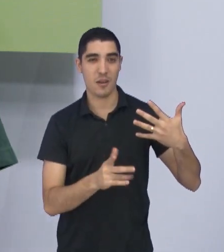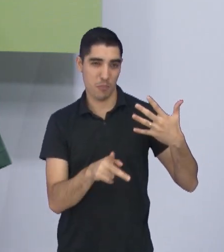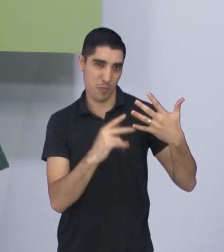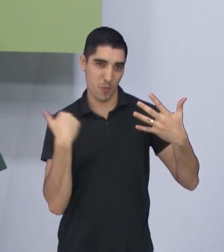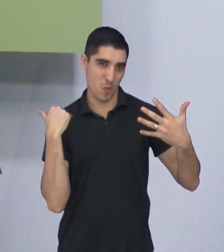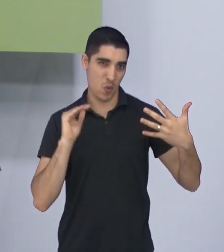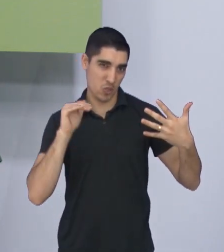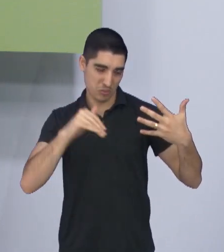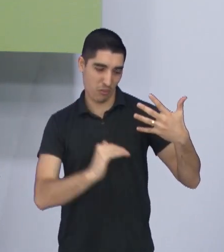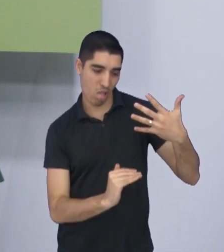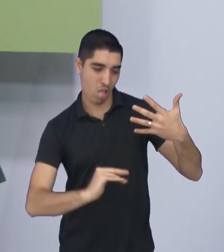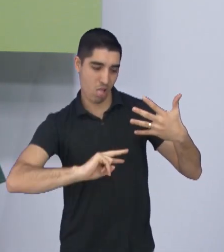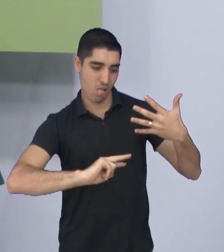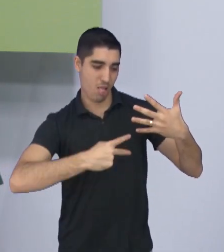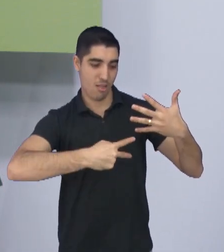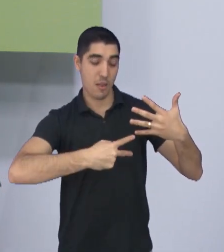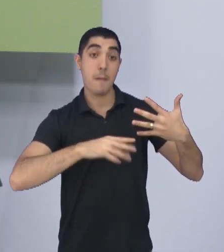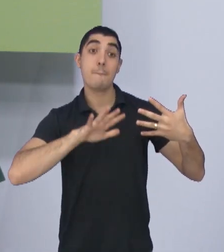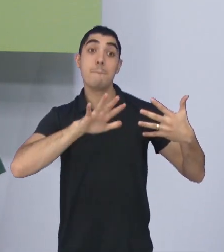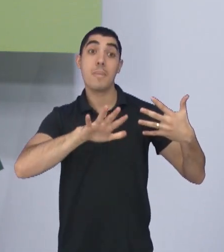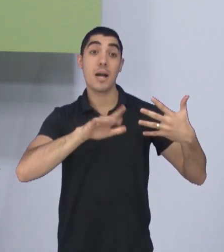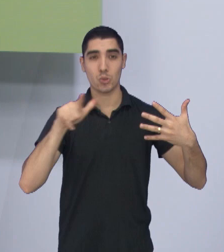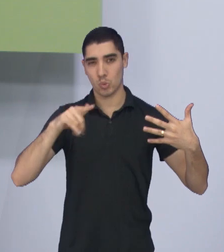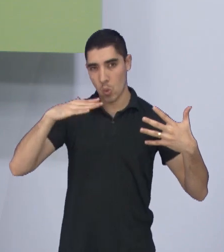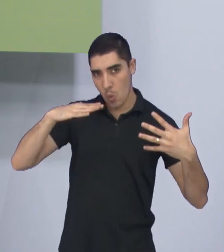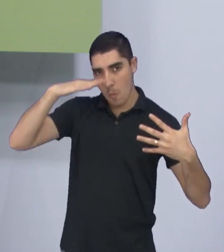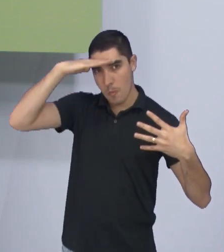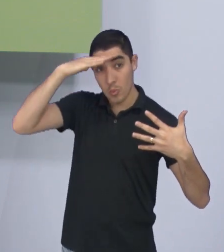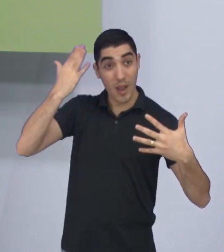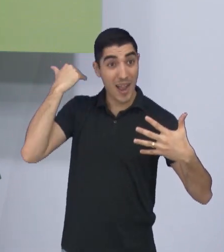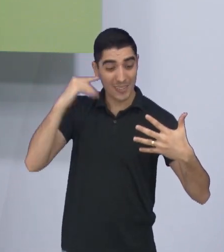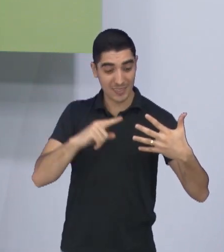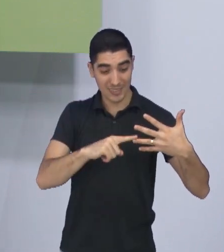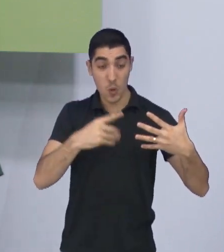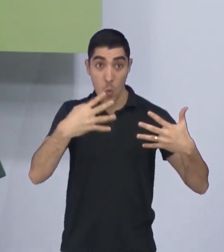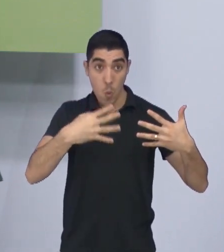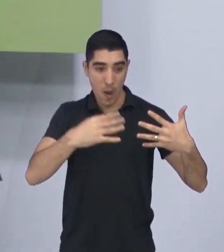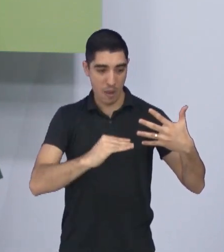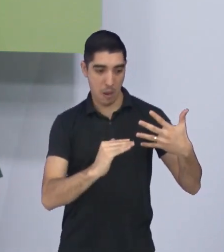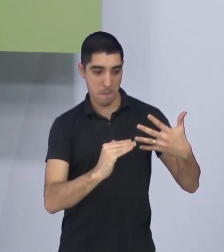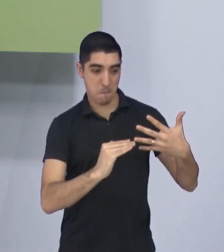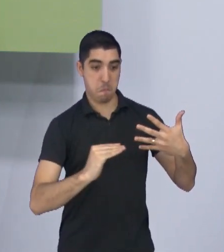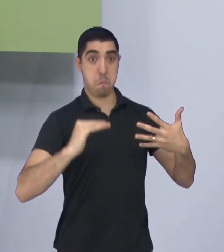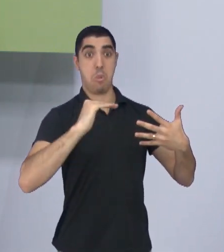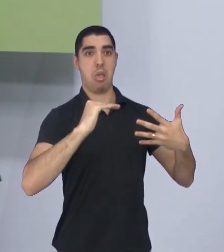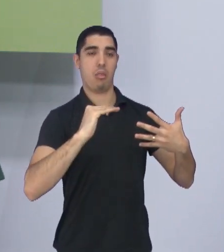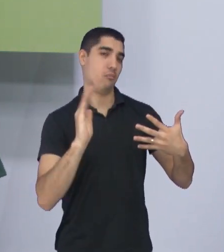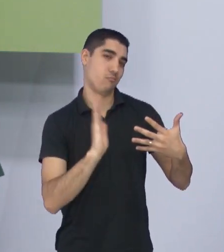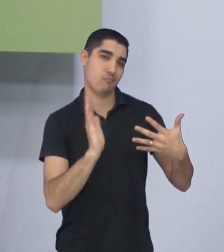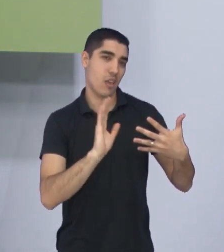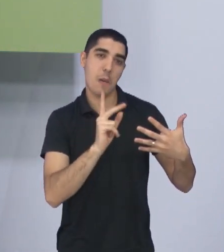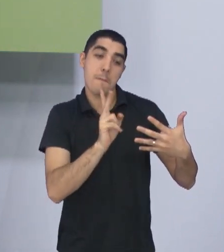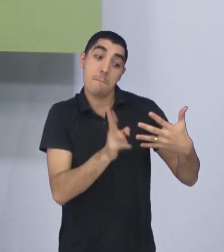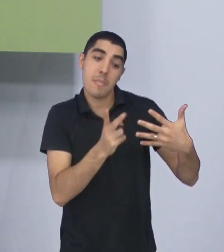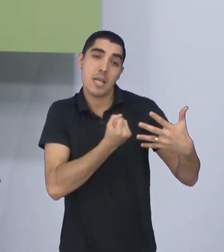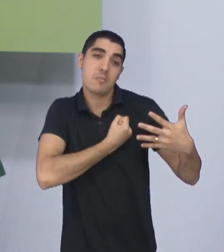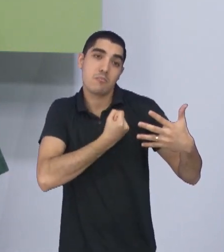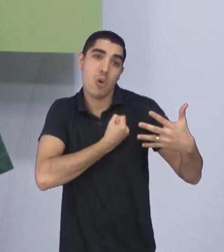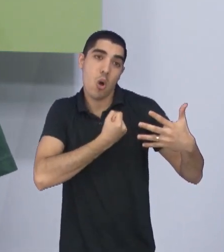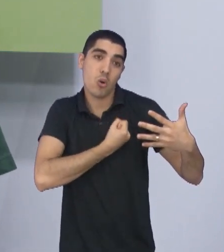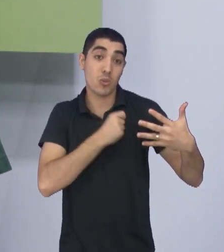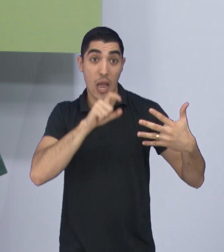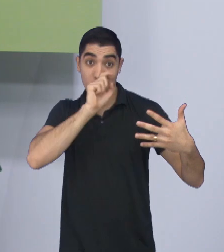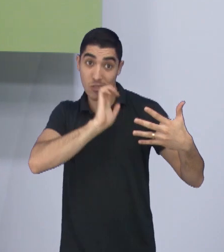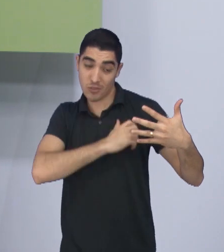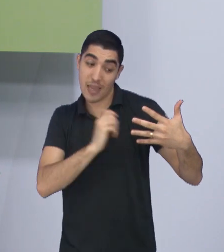Rica Mas foi bom porque o Pouso Alegre que tá em quarto não disparou não abriu esse GAP nessa distância da zona de